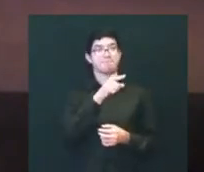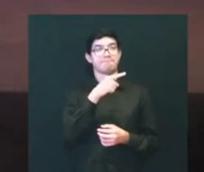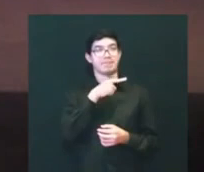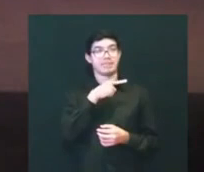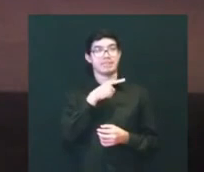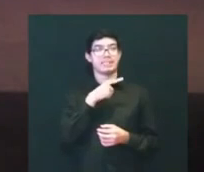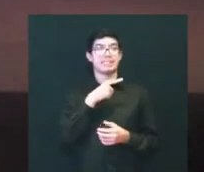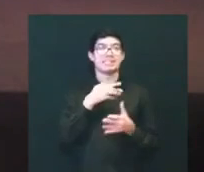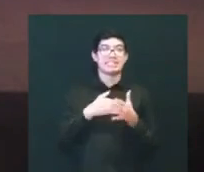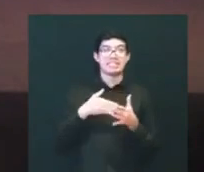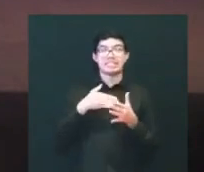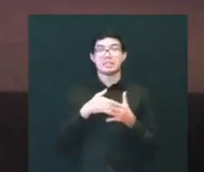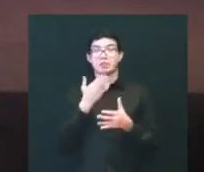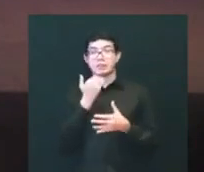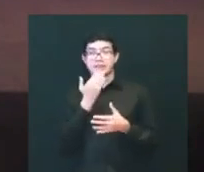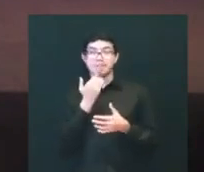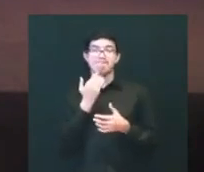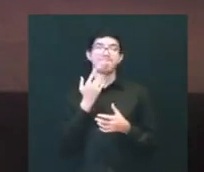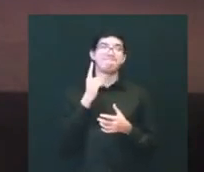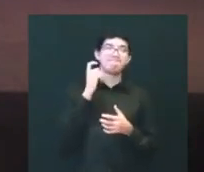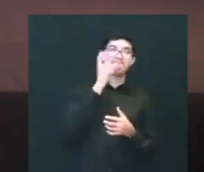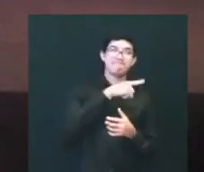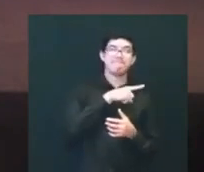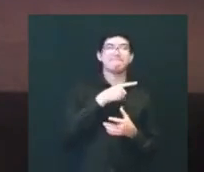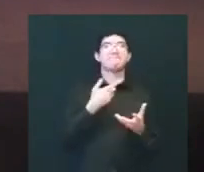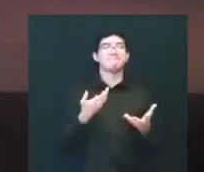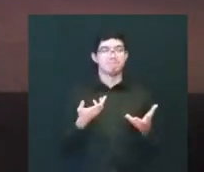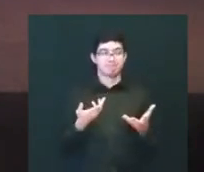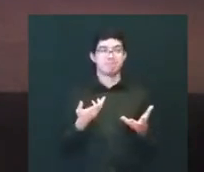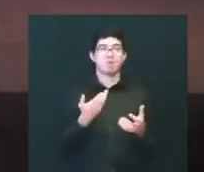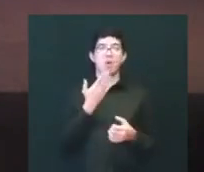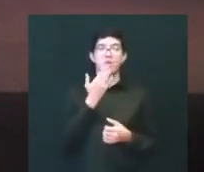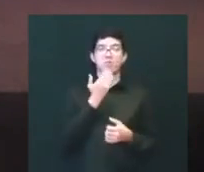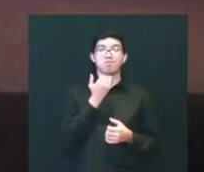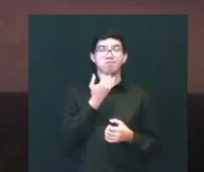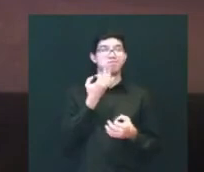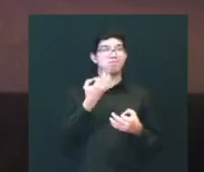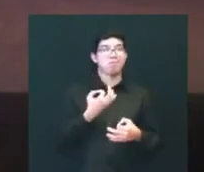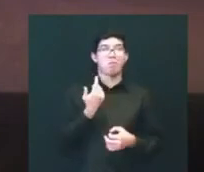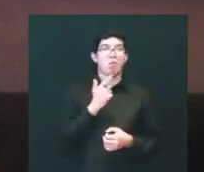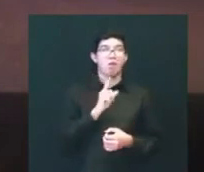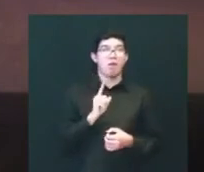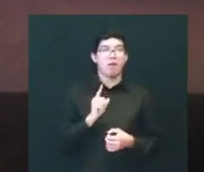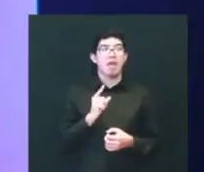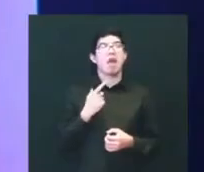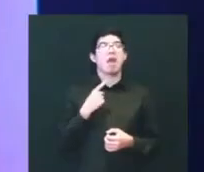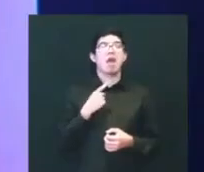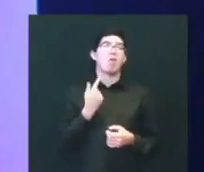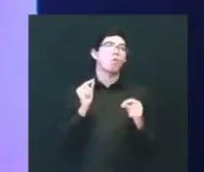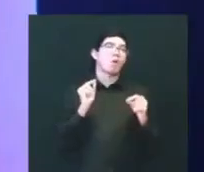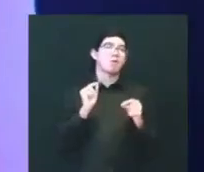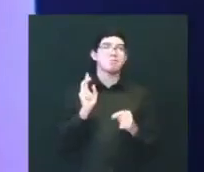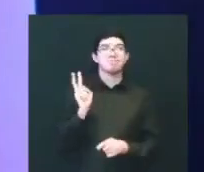apresentando, né? São várias dificuldades que comprometem comer na forma adequada, aí a gente entra com suplementação. Aí